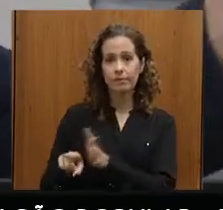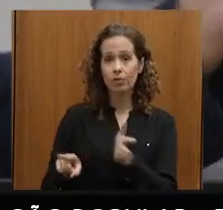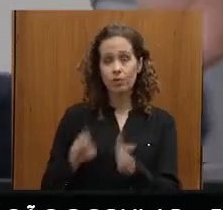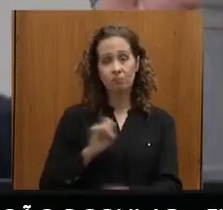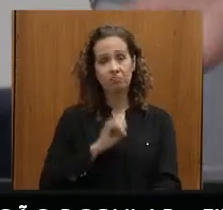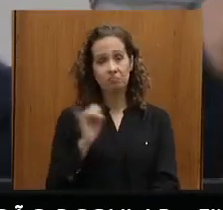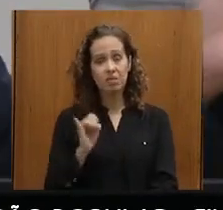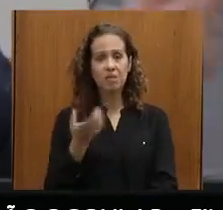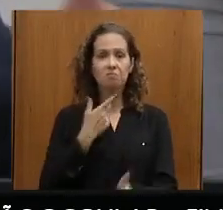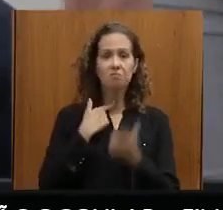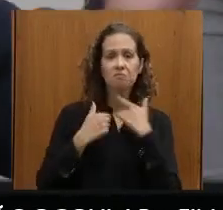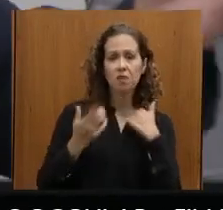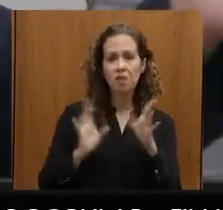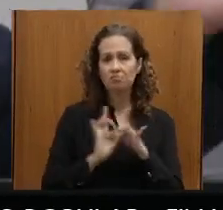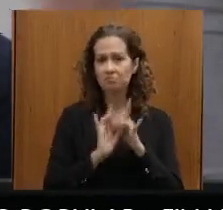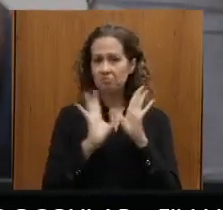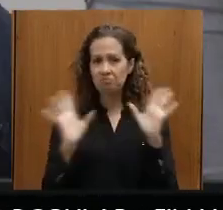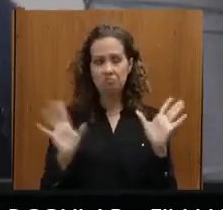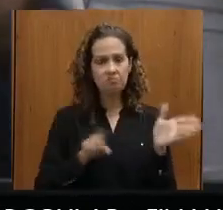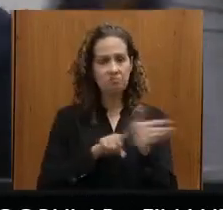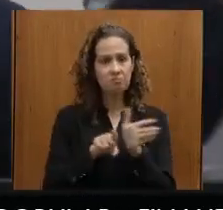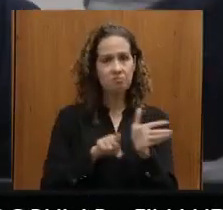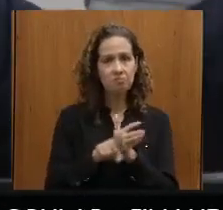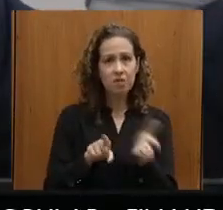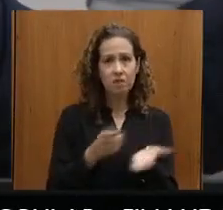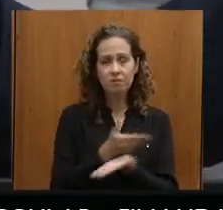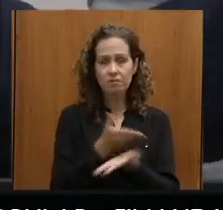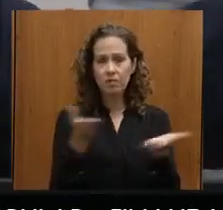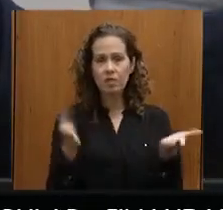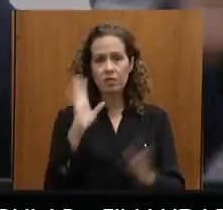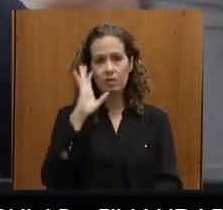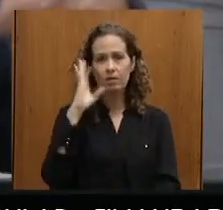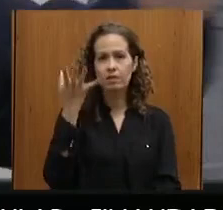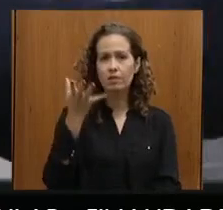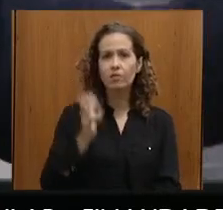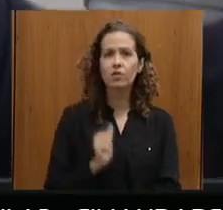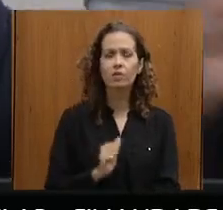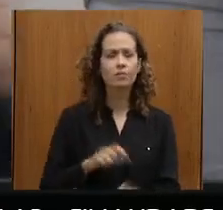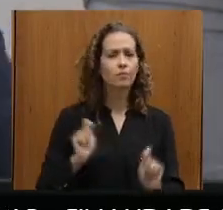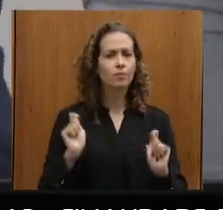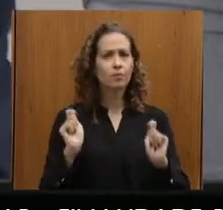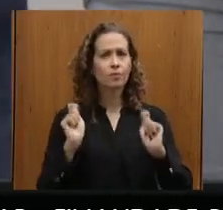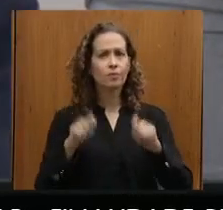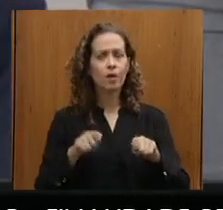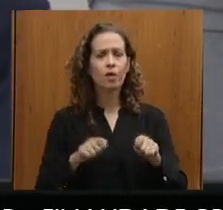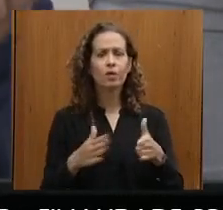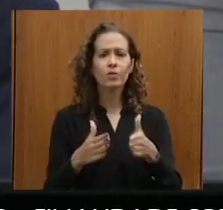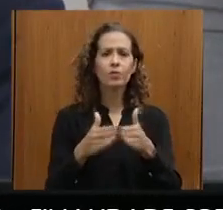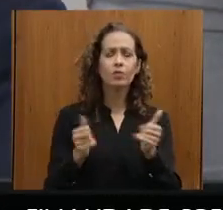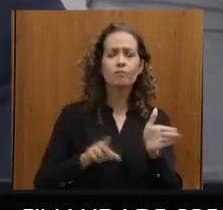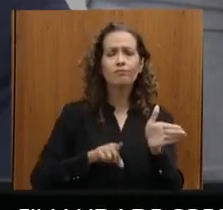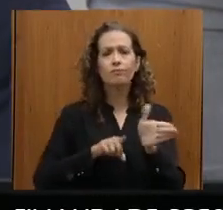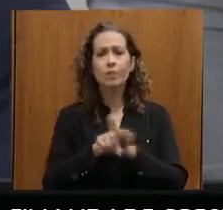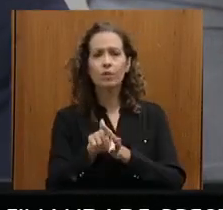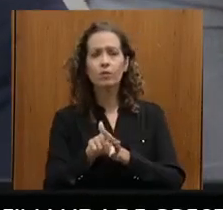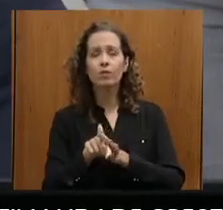eles quiserem, cada parlamentar que vocês se dirigirem, podem mandar um pedido, eles farão